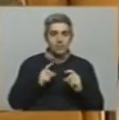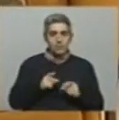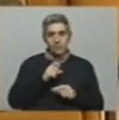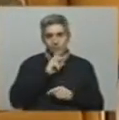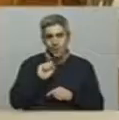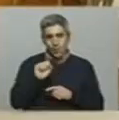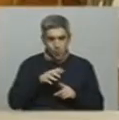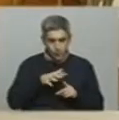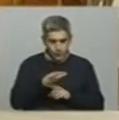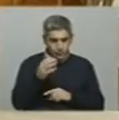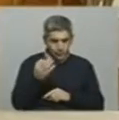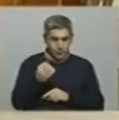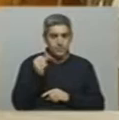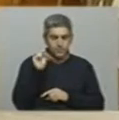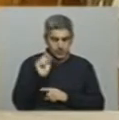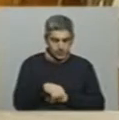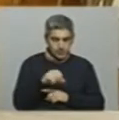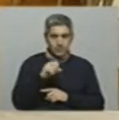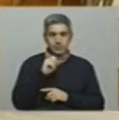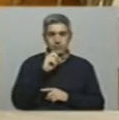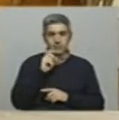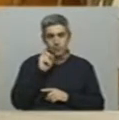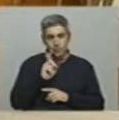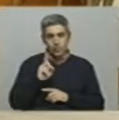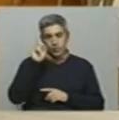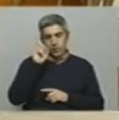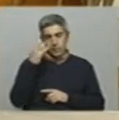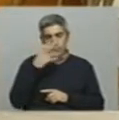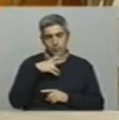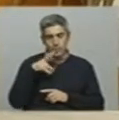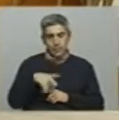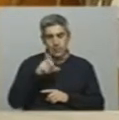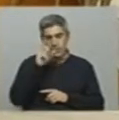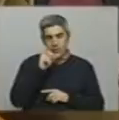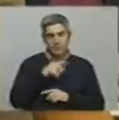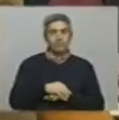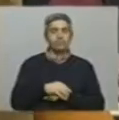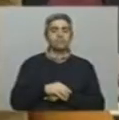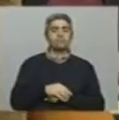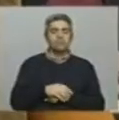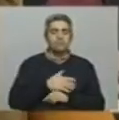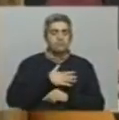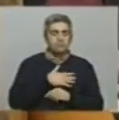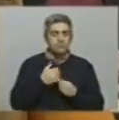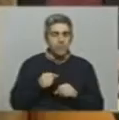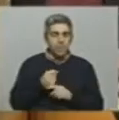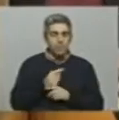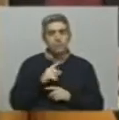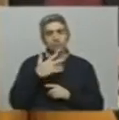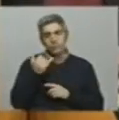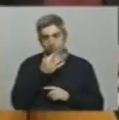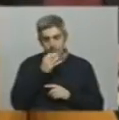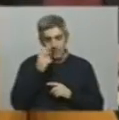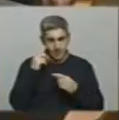avô? Sim. Lá para cima, para o norte de Portugal? Sim, para o norte de Portugal. Então fala-nos da sua paixão pela moto para chegarmos às viagens.